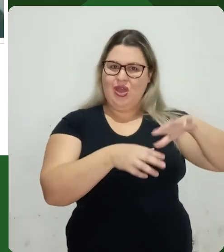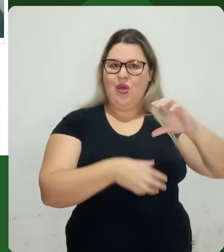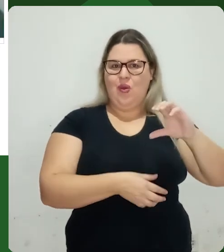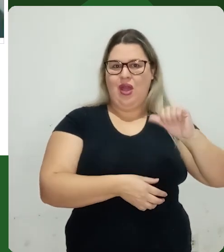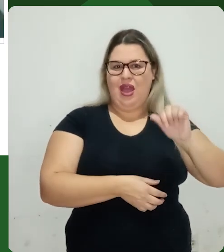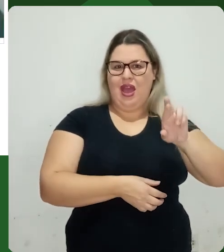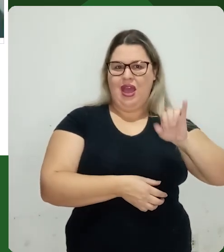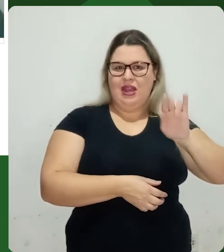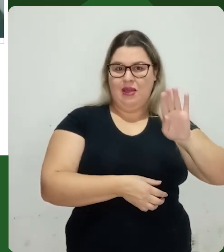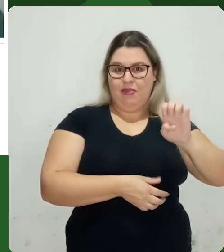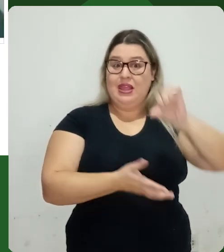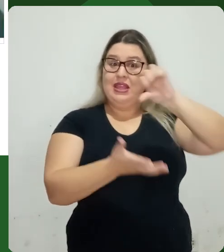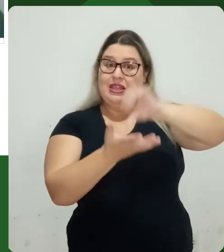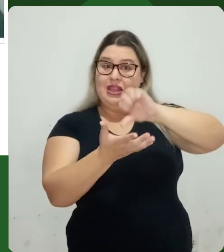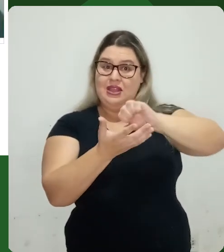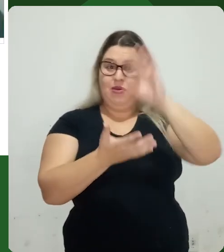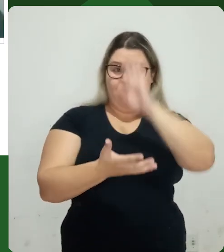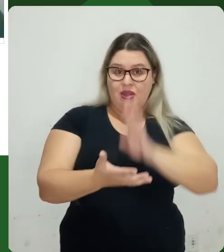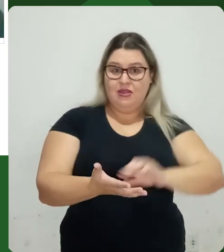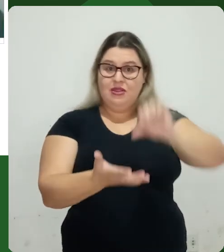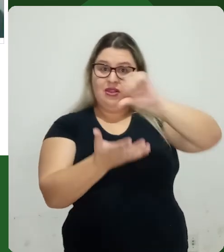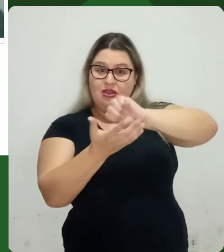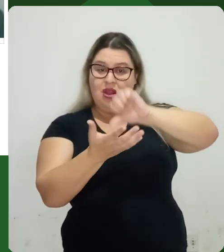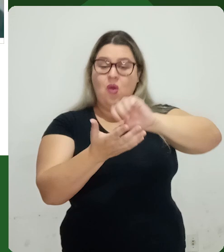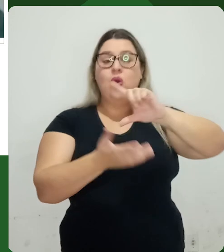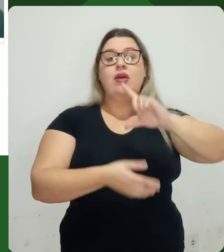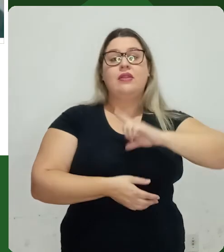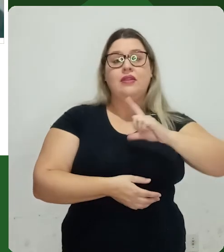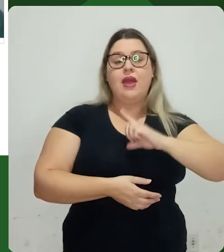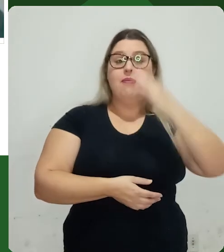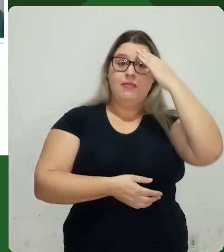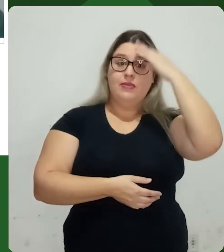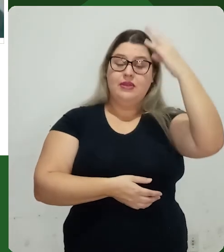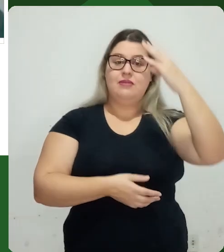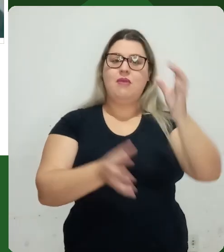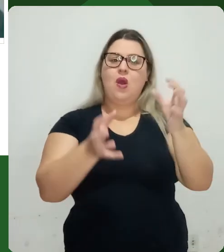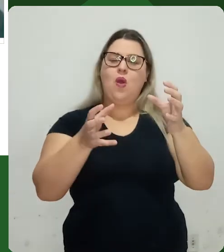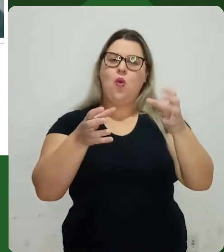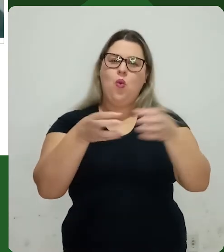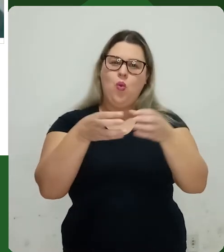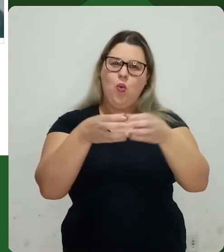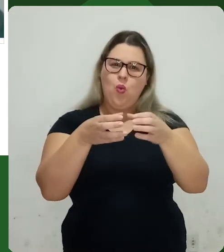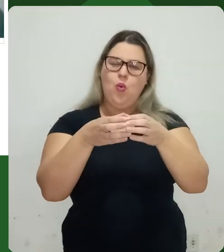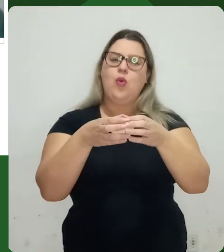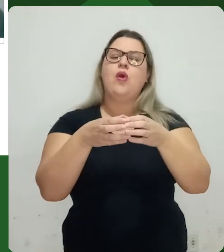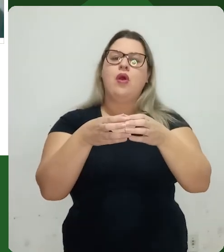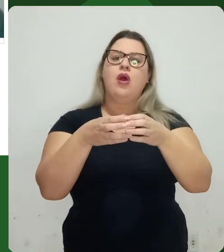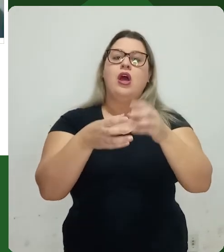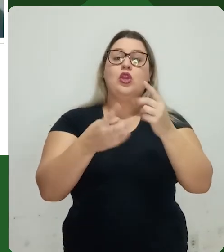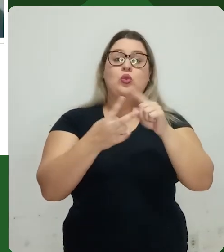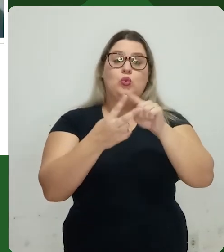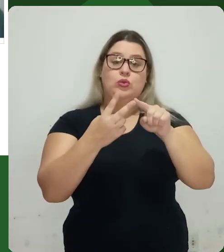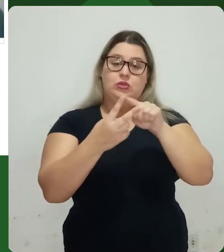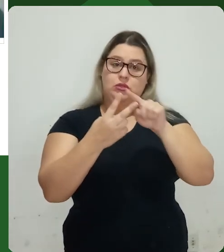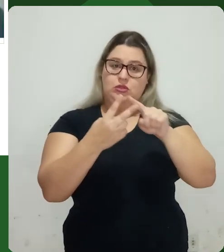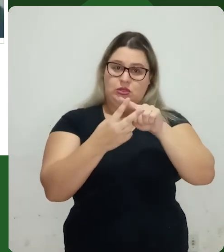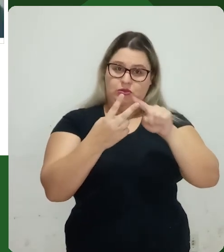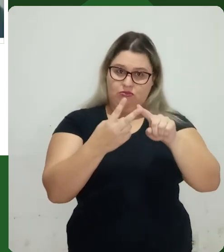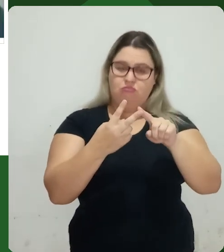tá? Da região do Caribe, que é a região central, e tem como principais tribos a Troari e a